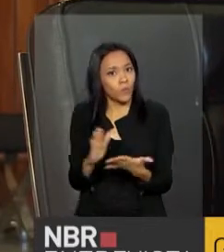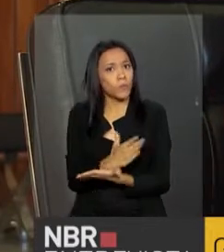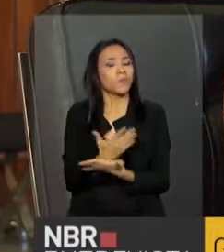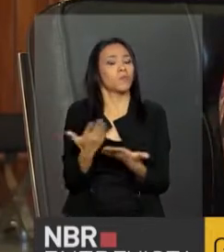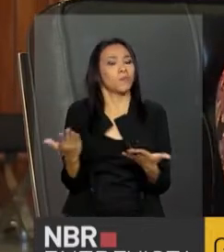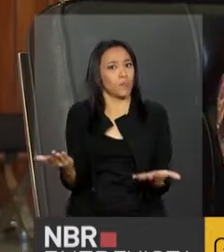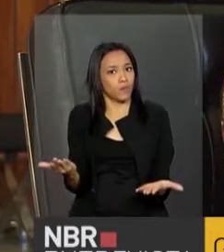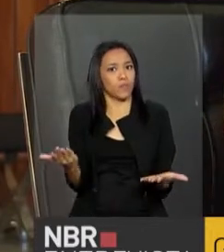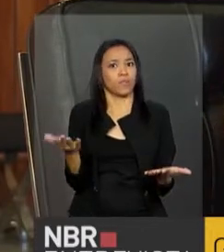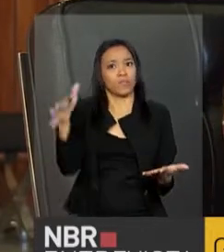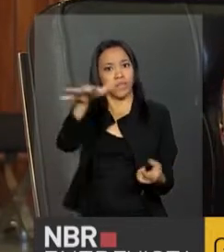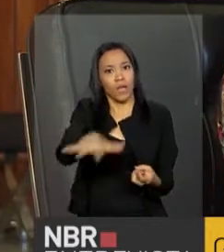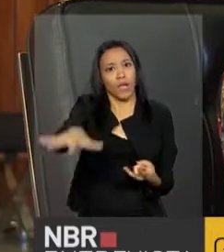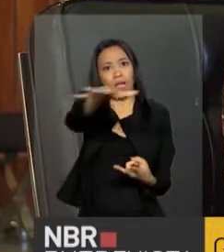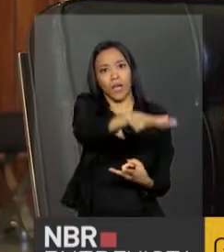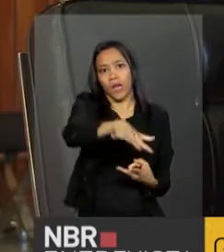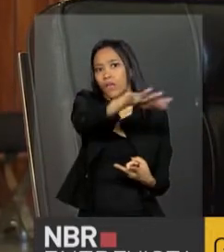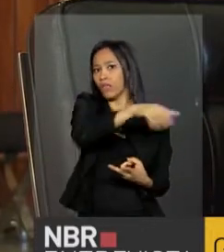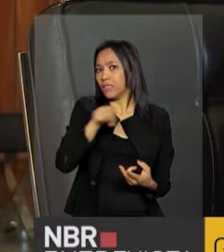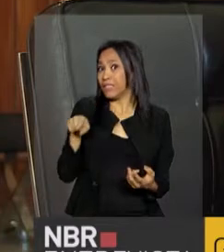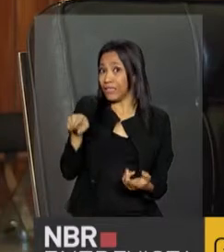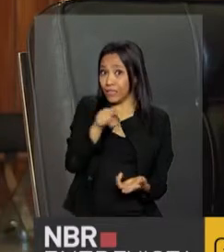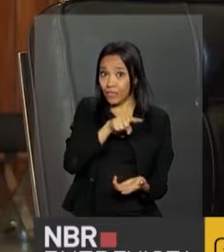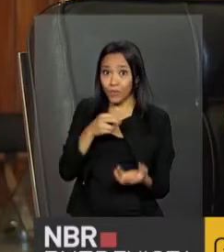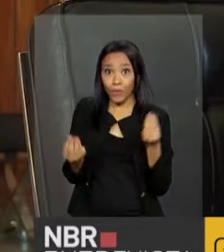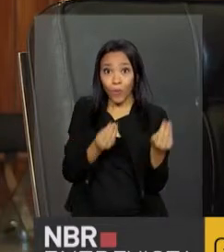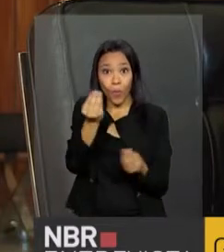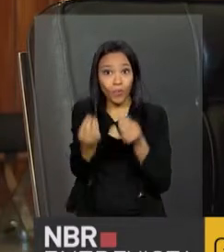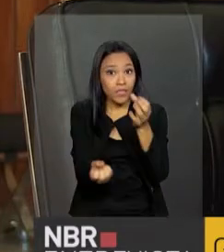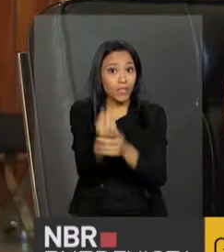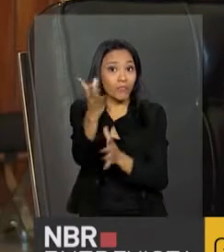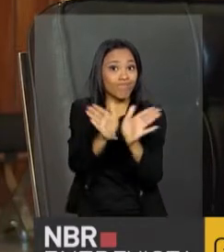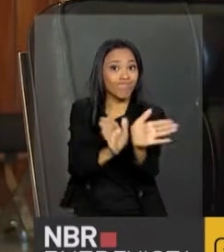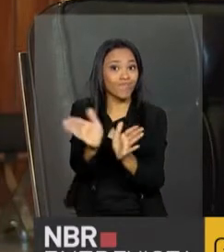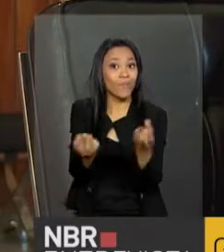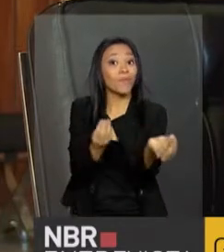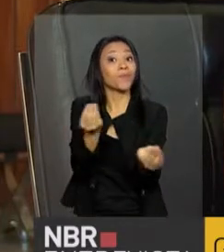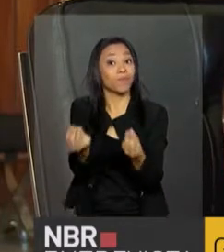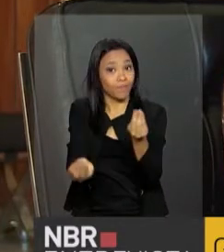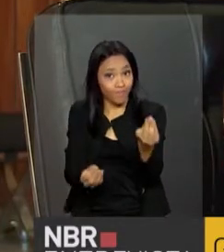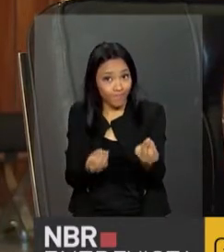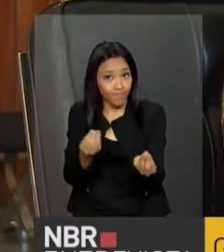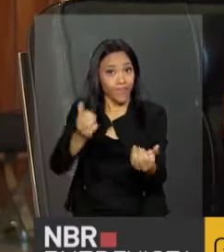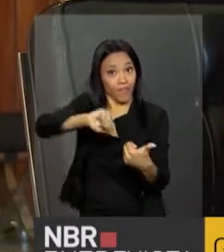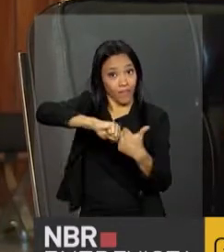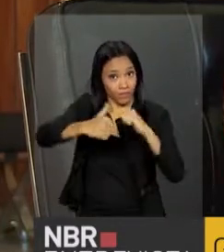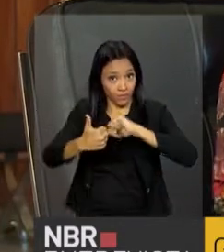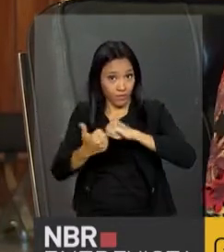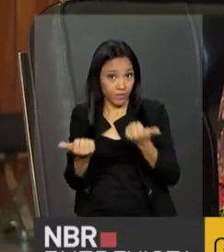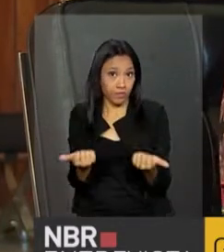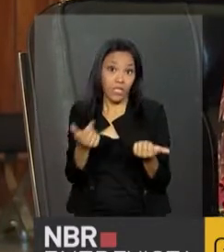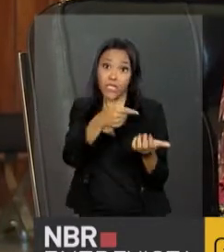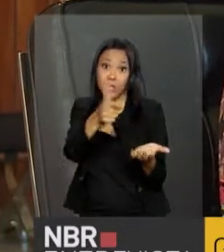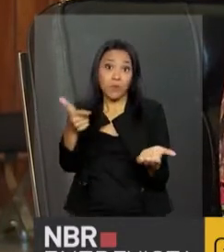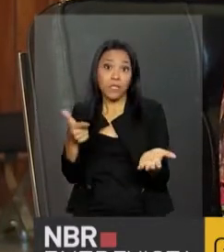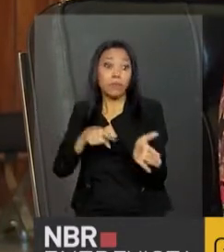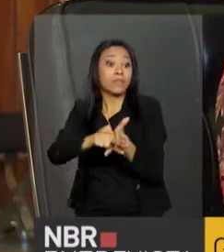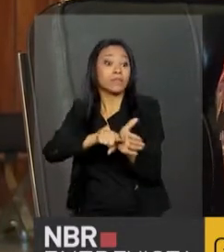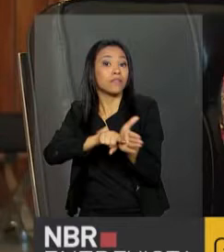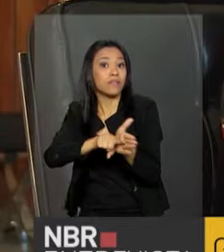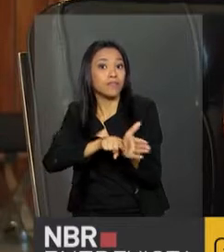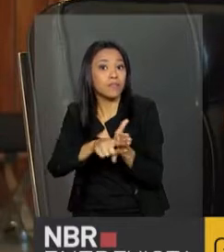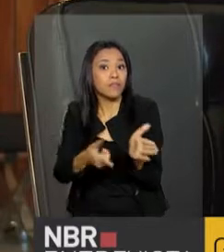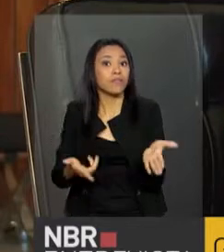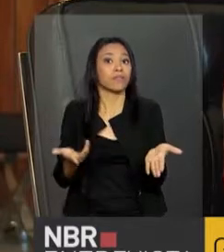segmentos esses recursos estão sendo implantados. Que não tem uma pesquisa de recepção,